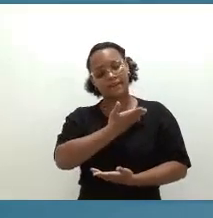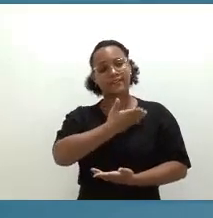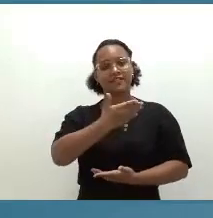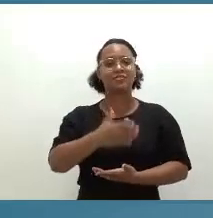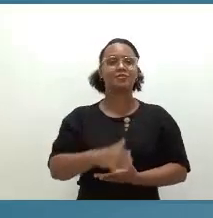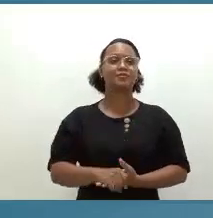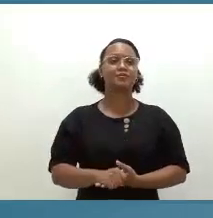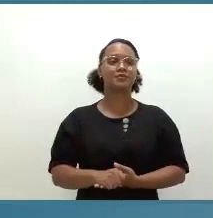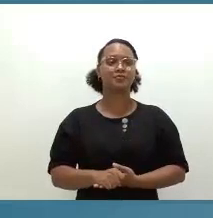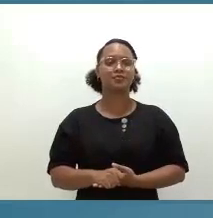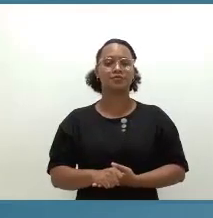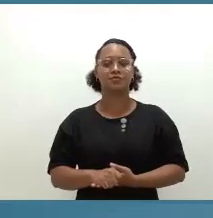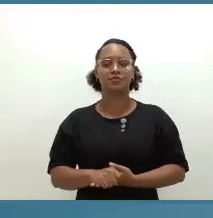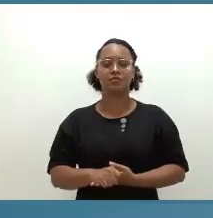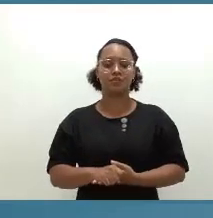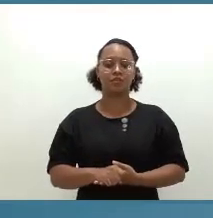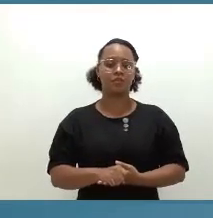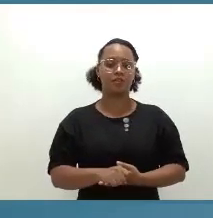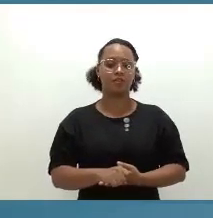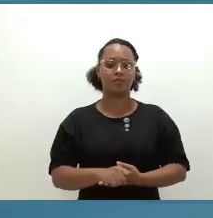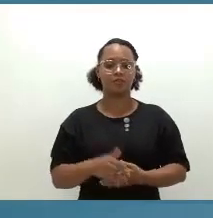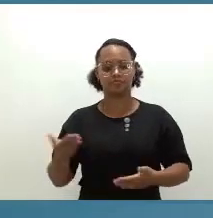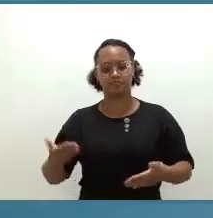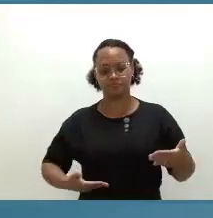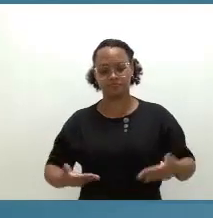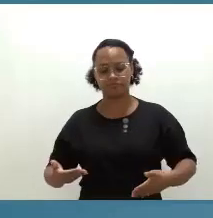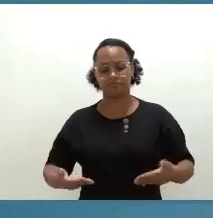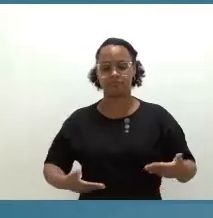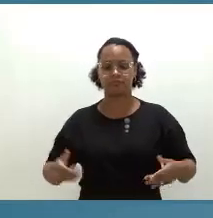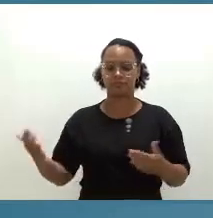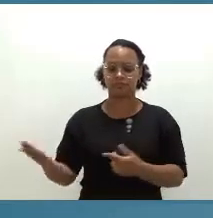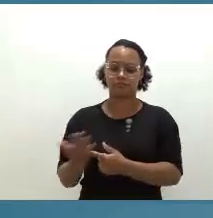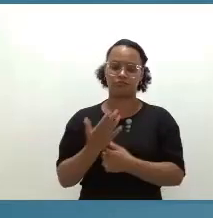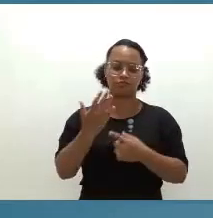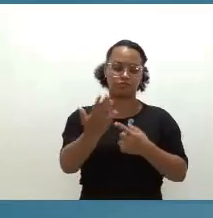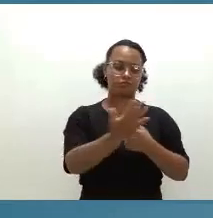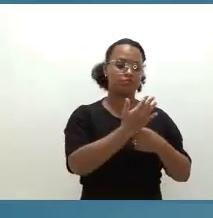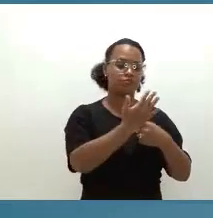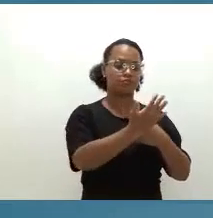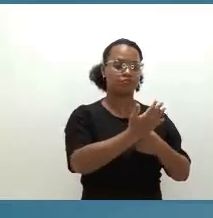meus assessores, que estão aqui, sempre torceram por